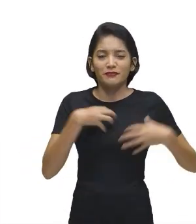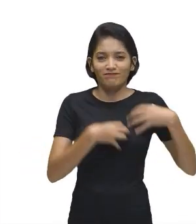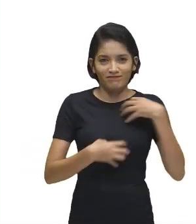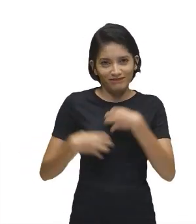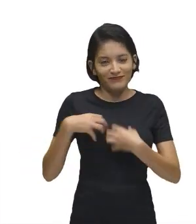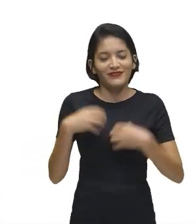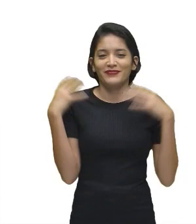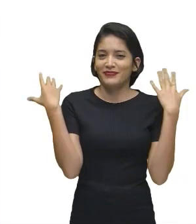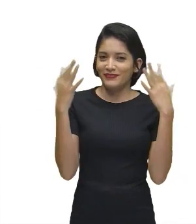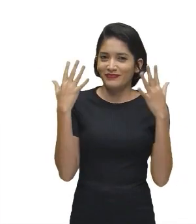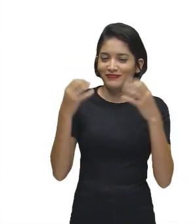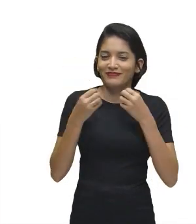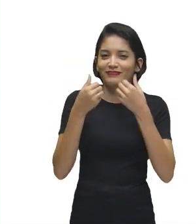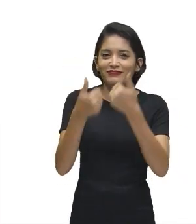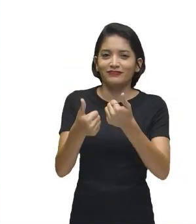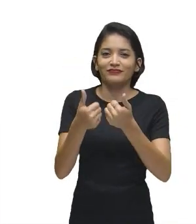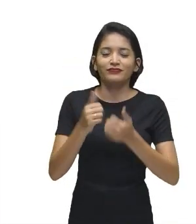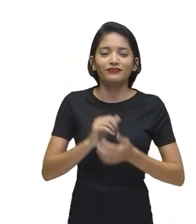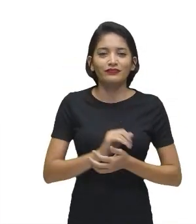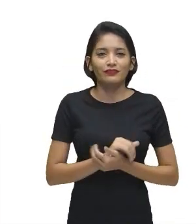Analice, parabéns.